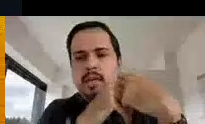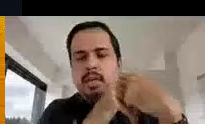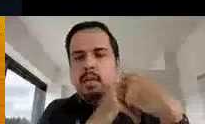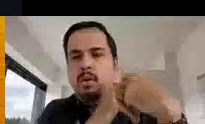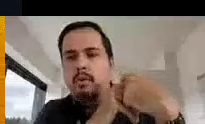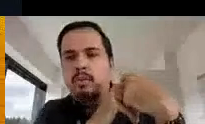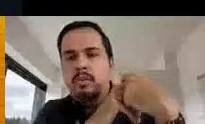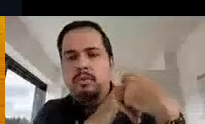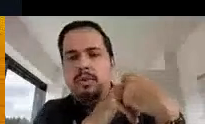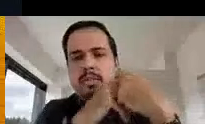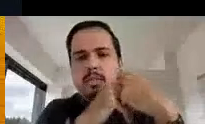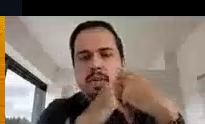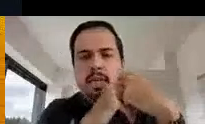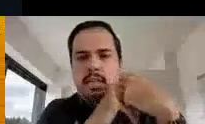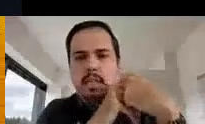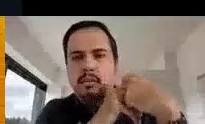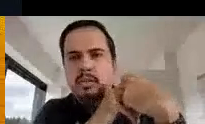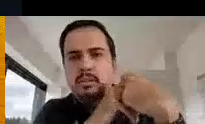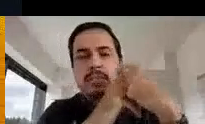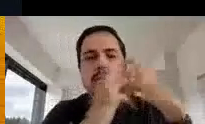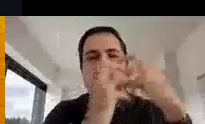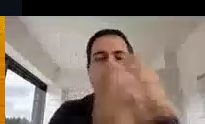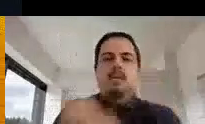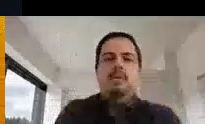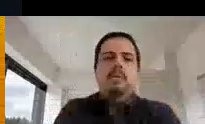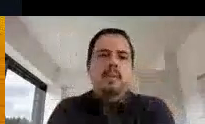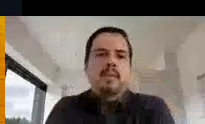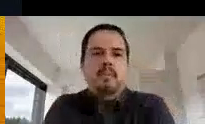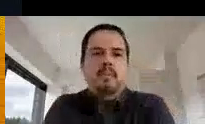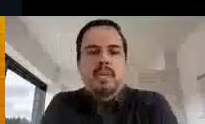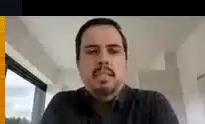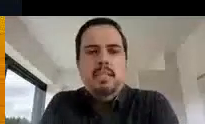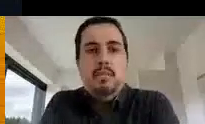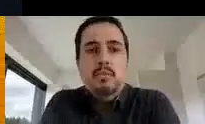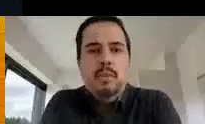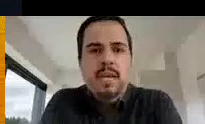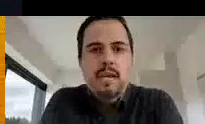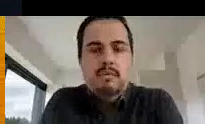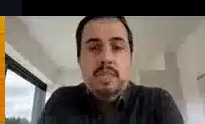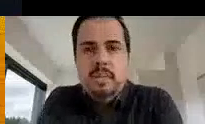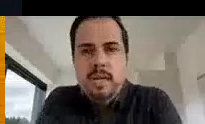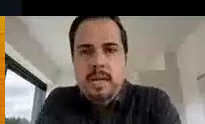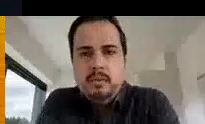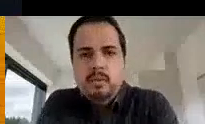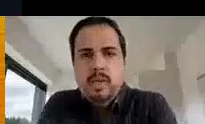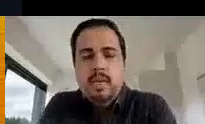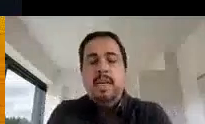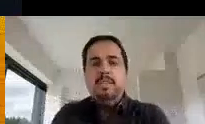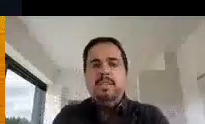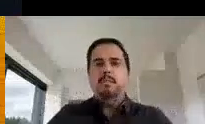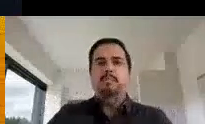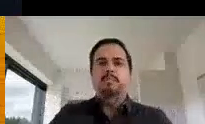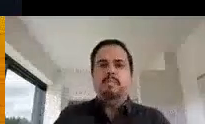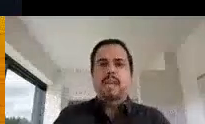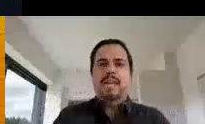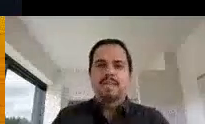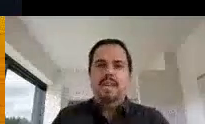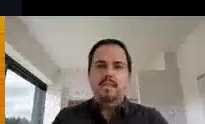romântico, em que qualquer coisa que eu faça de diferente é inovação. Então, a primeira e mais importante é a inovação do mercado, que gera mercado.